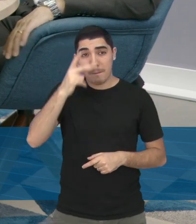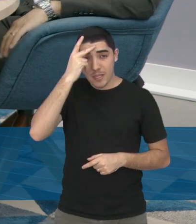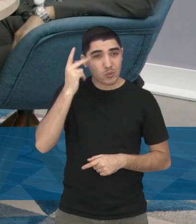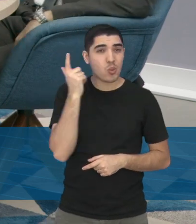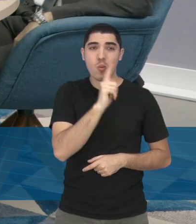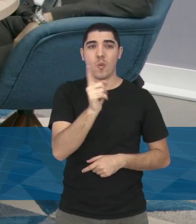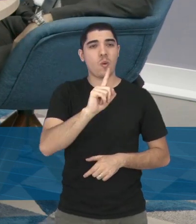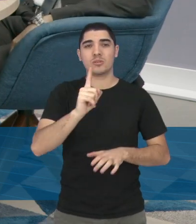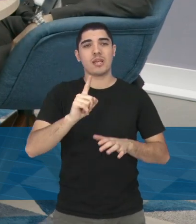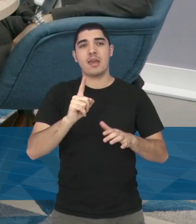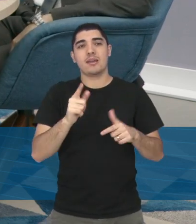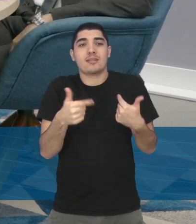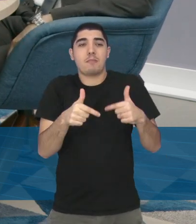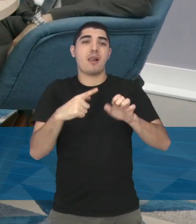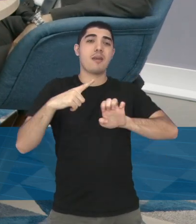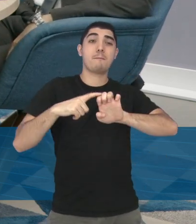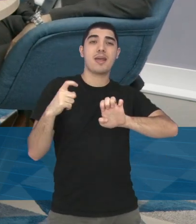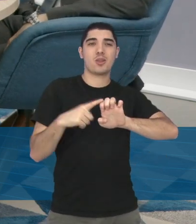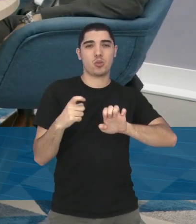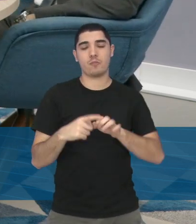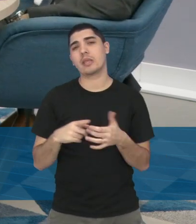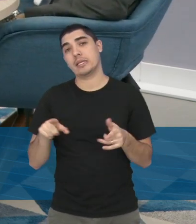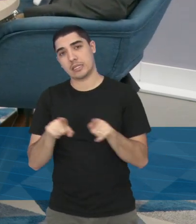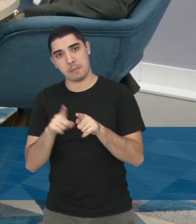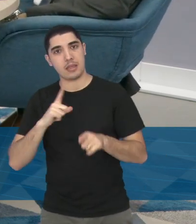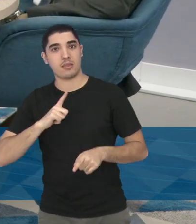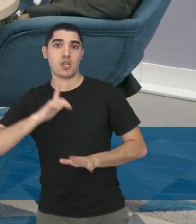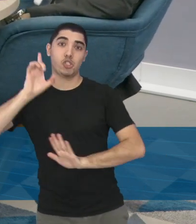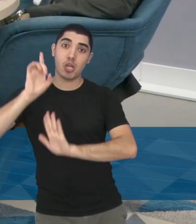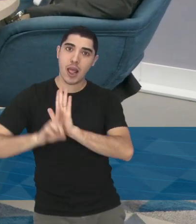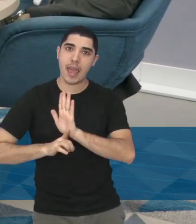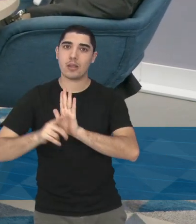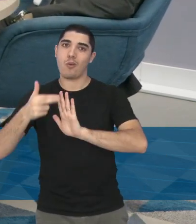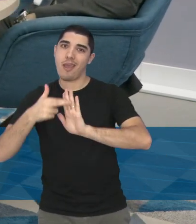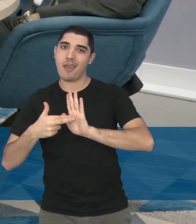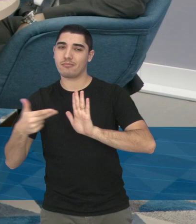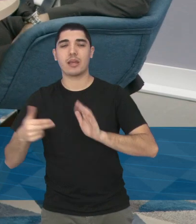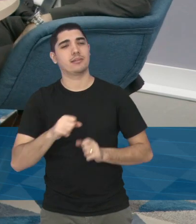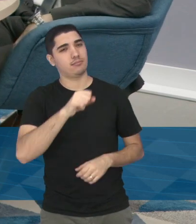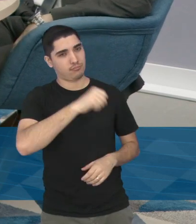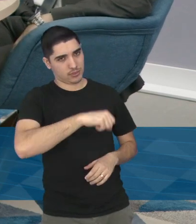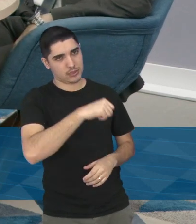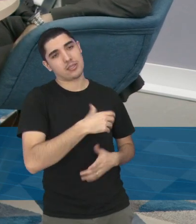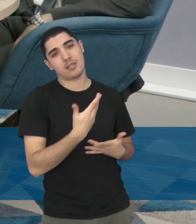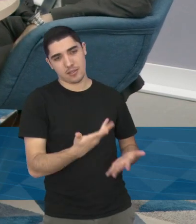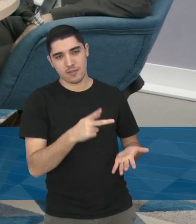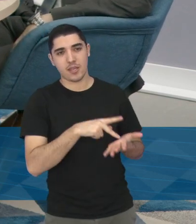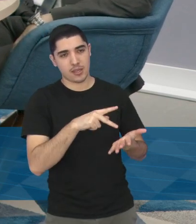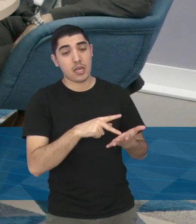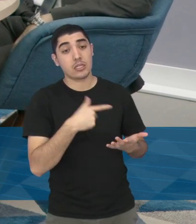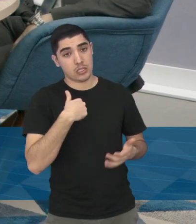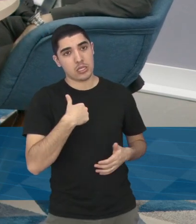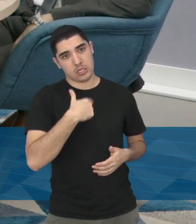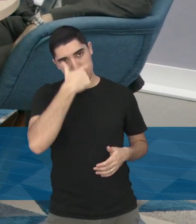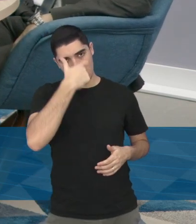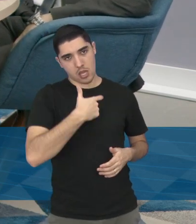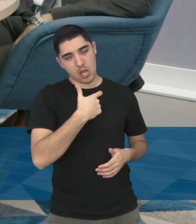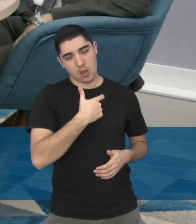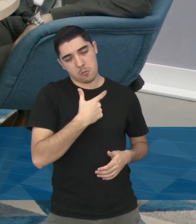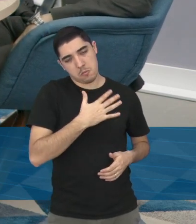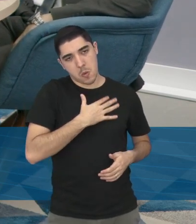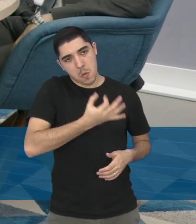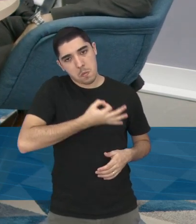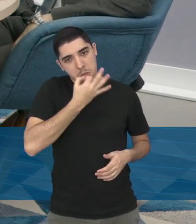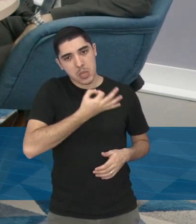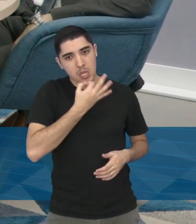para esse lado empreendedor. E além dos direitos, os direitos, as garantias. Eu, particularmente, sou incentivador